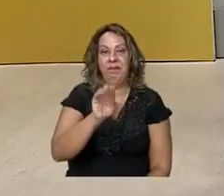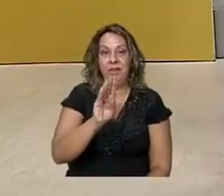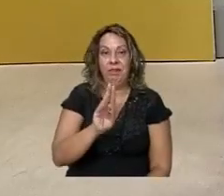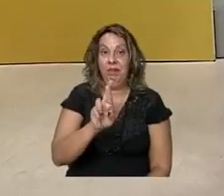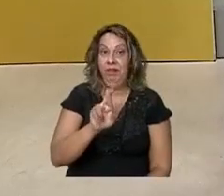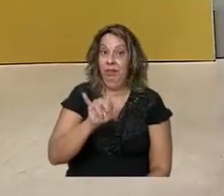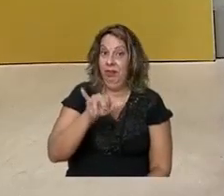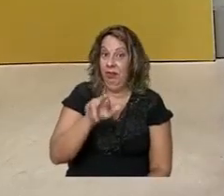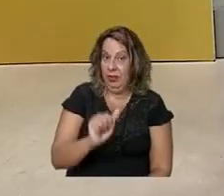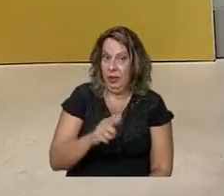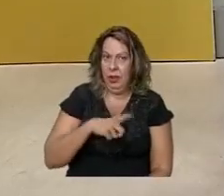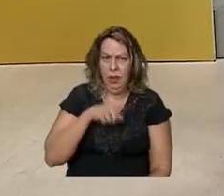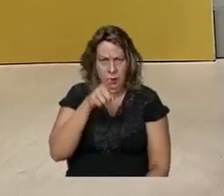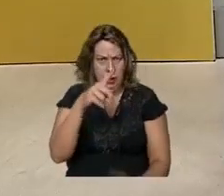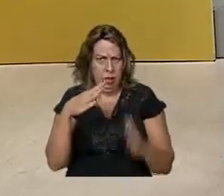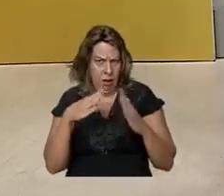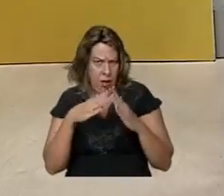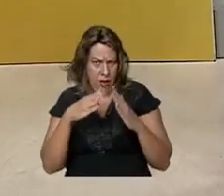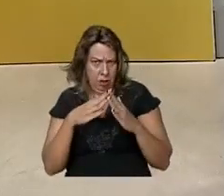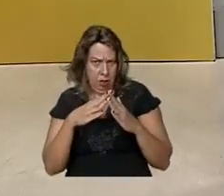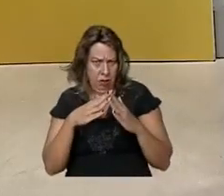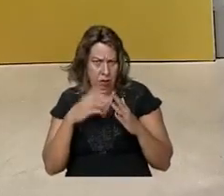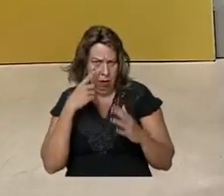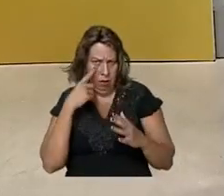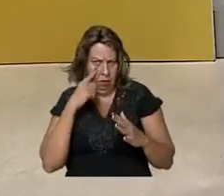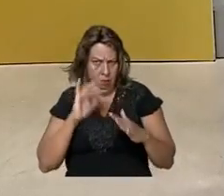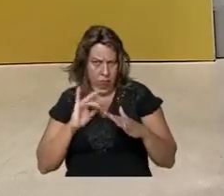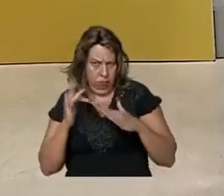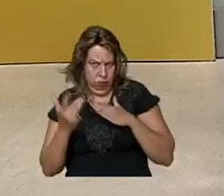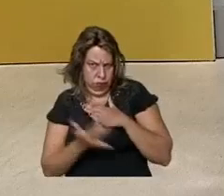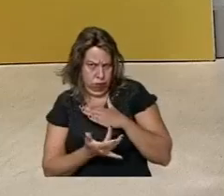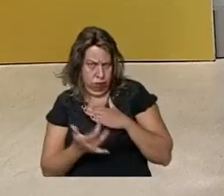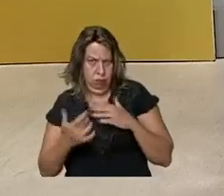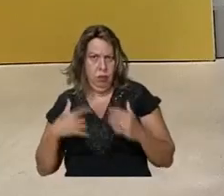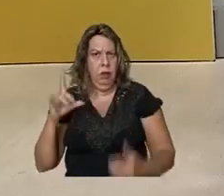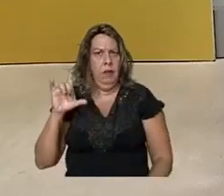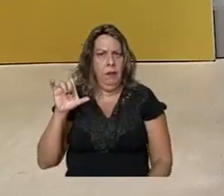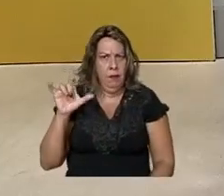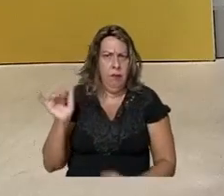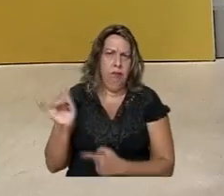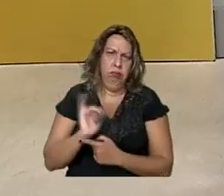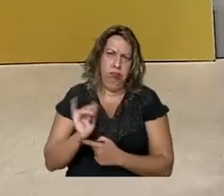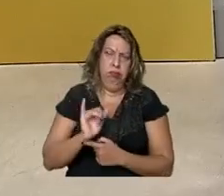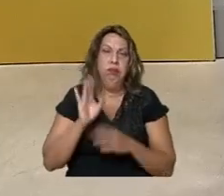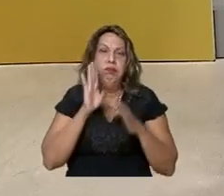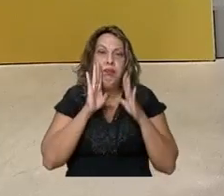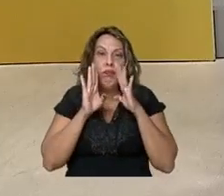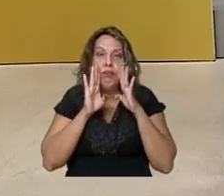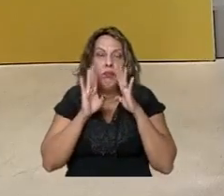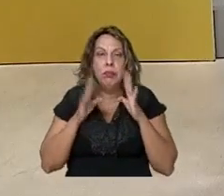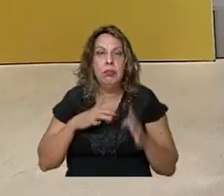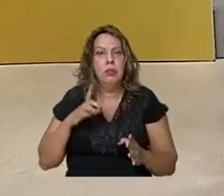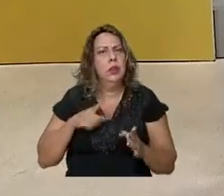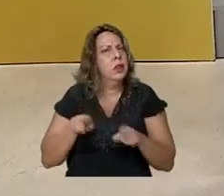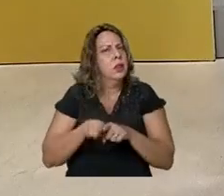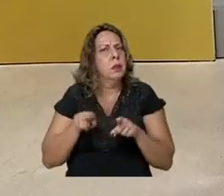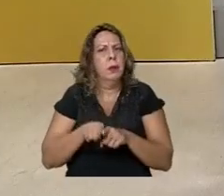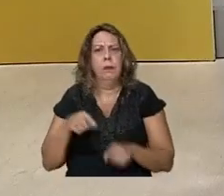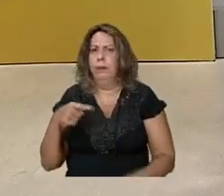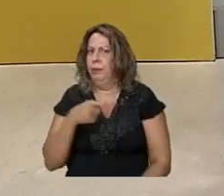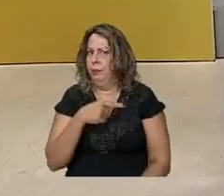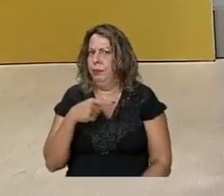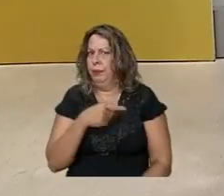já está nos acompanhando pelas redes sociais aí? Vai no nosso Instagram, no Facebook ou pelo YouTube, o perfil é o mesmo, tá?